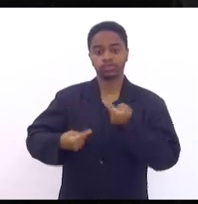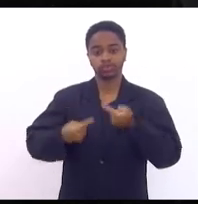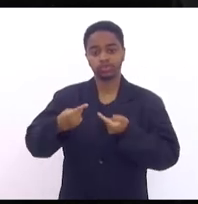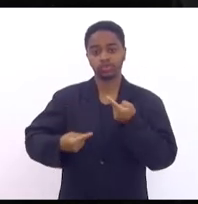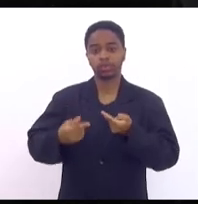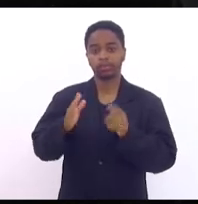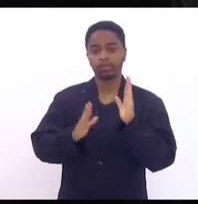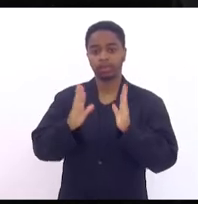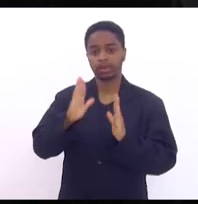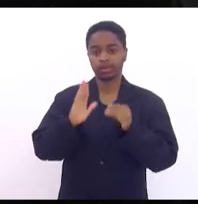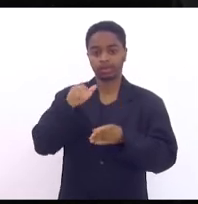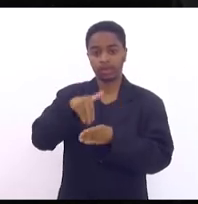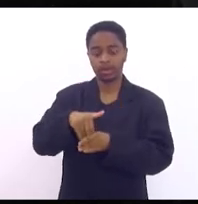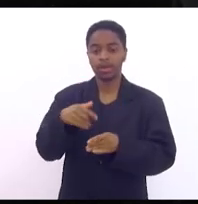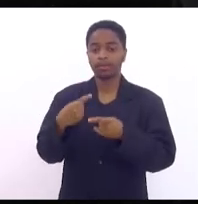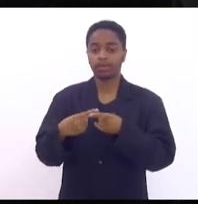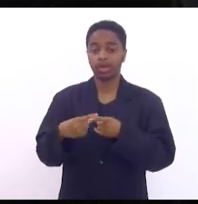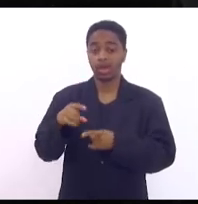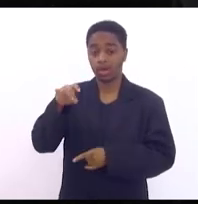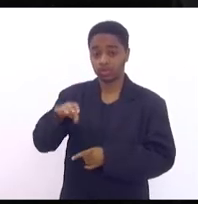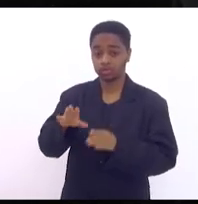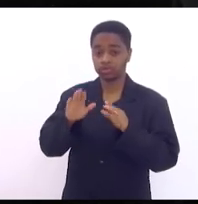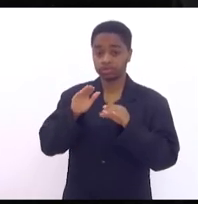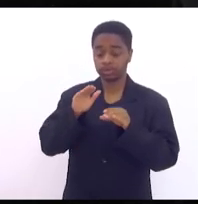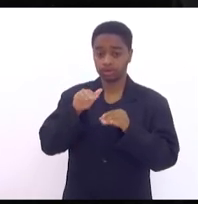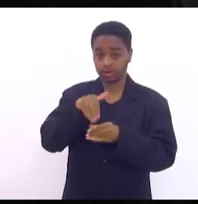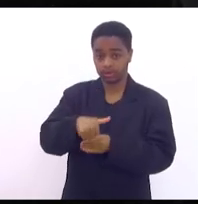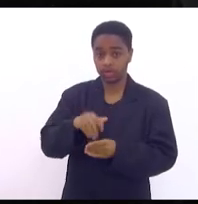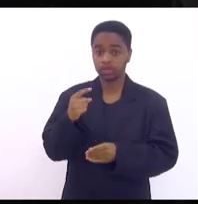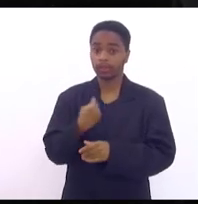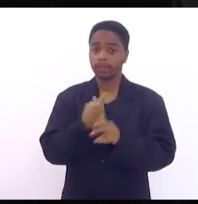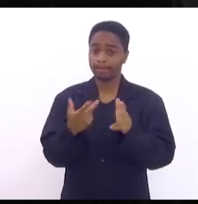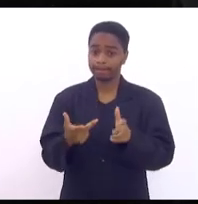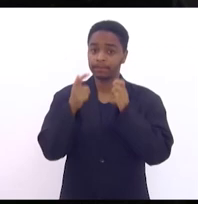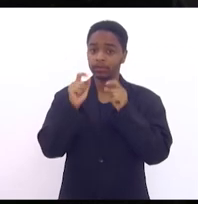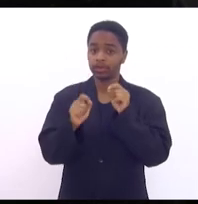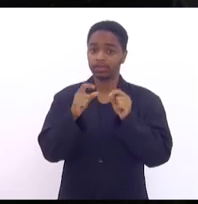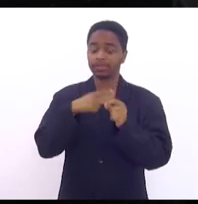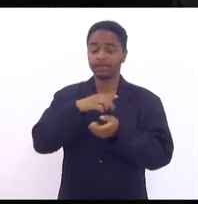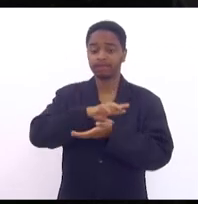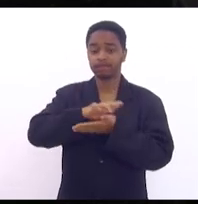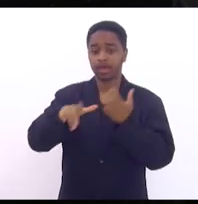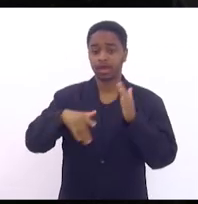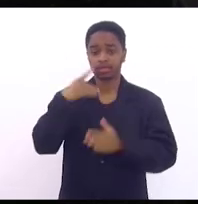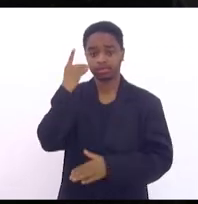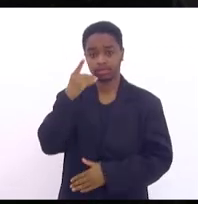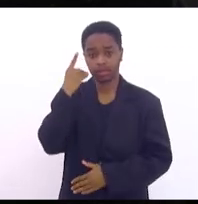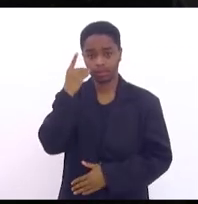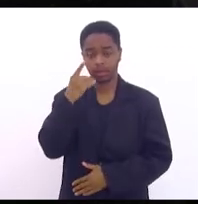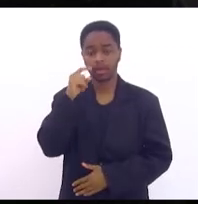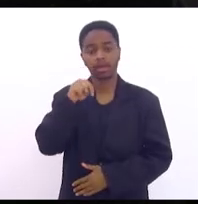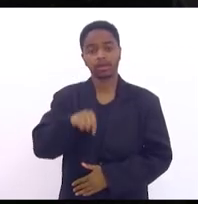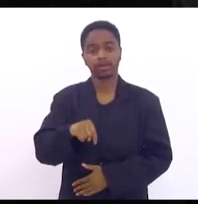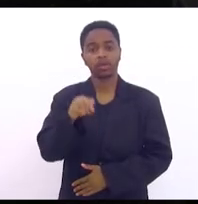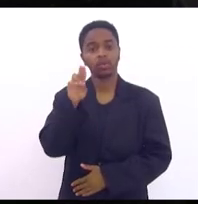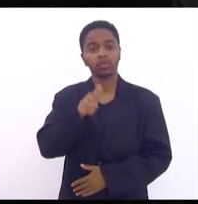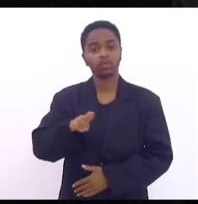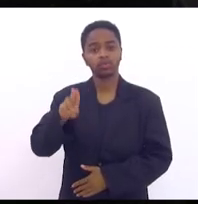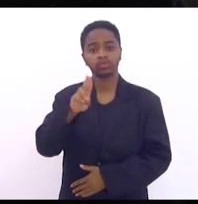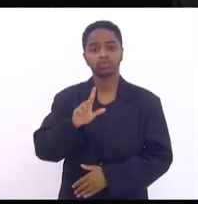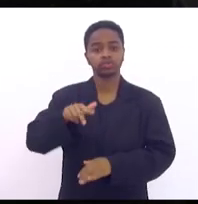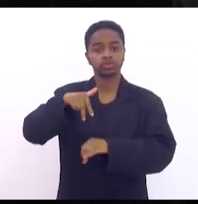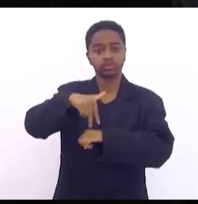eleição, vimos encerrar o plenário do ano passado com diversos deputados e deputadas usando o espaço